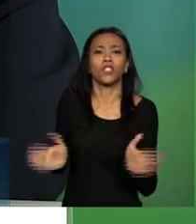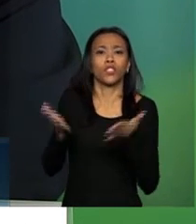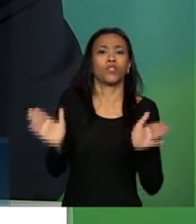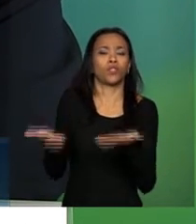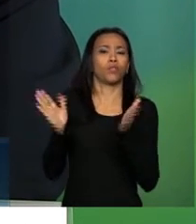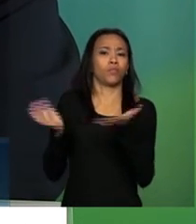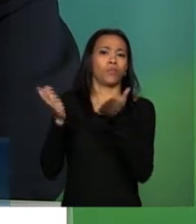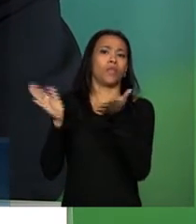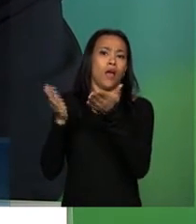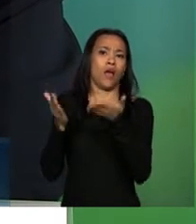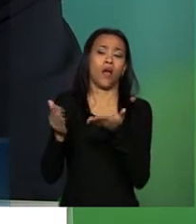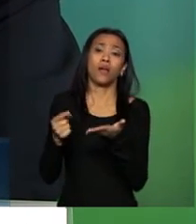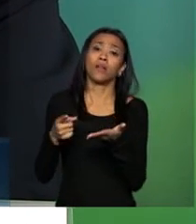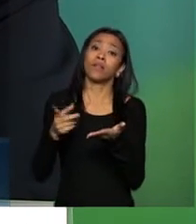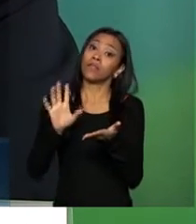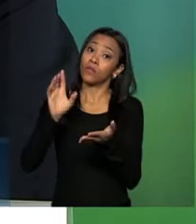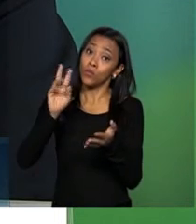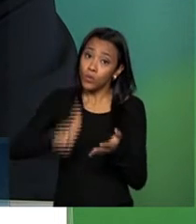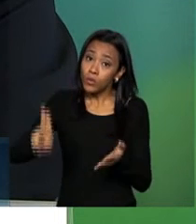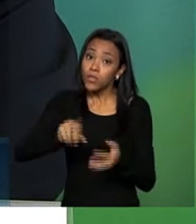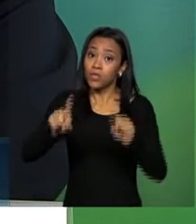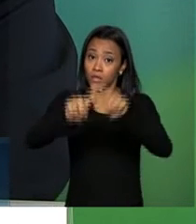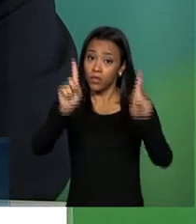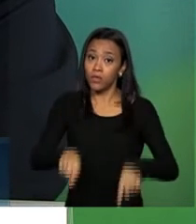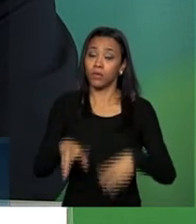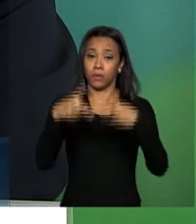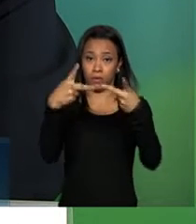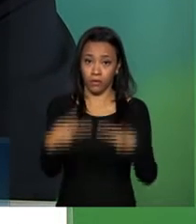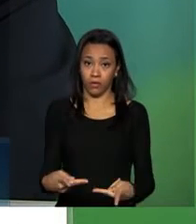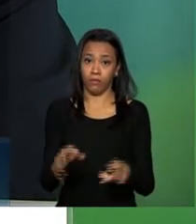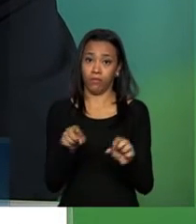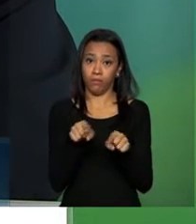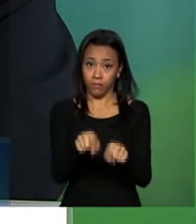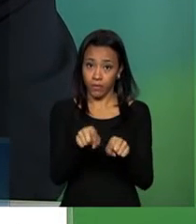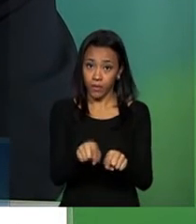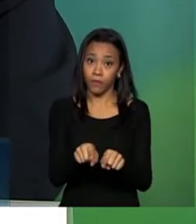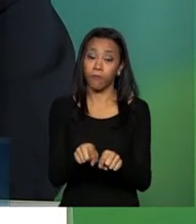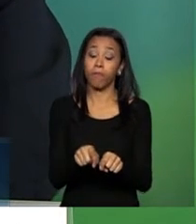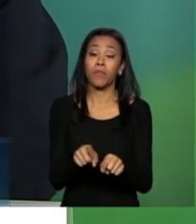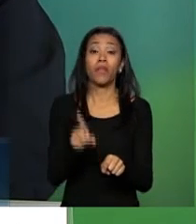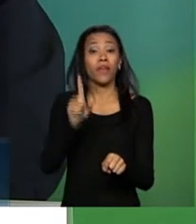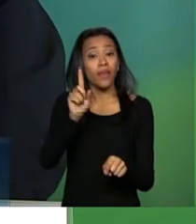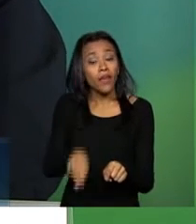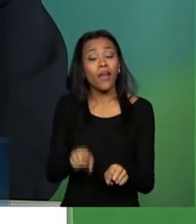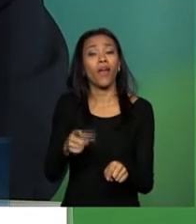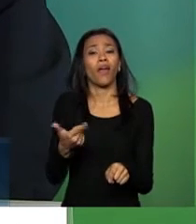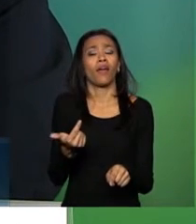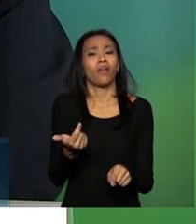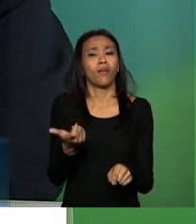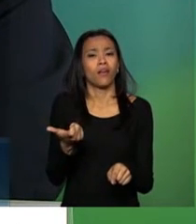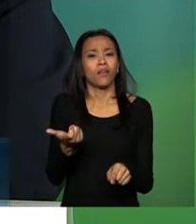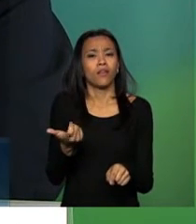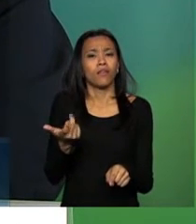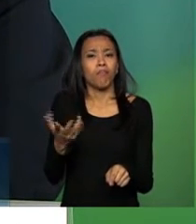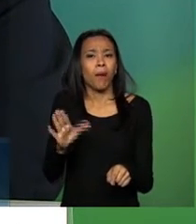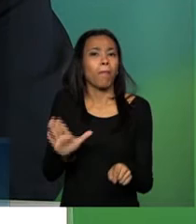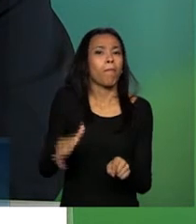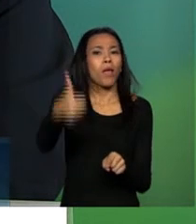a partir desse plano e que dizem respeito à melhoria do ambiente